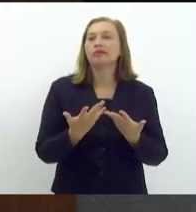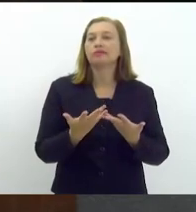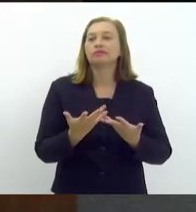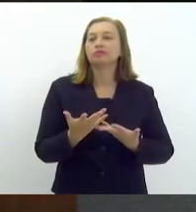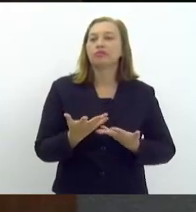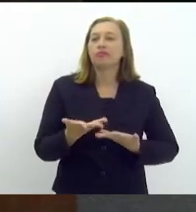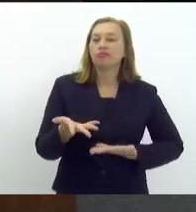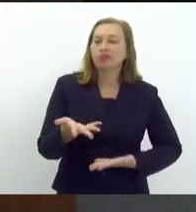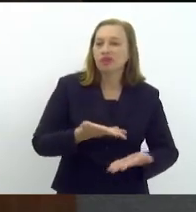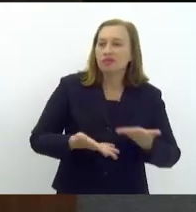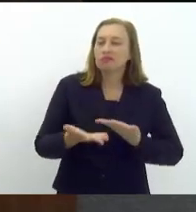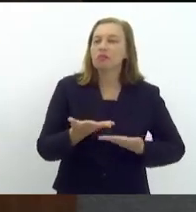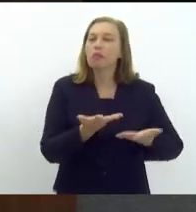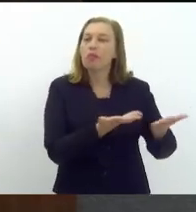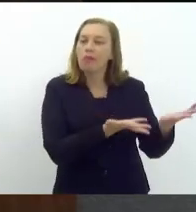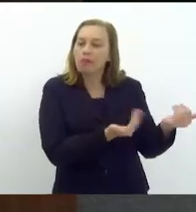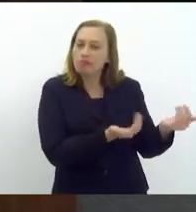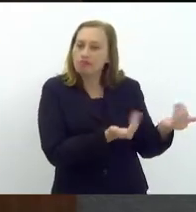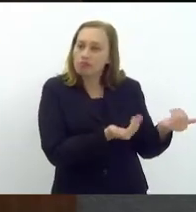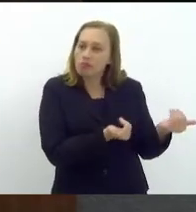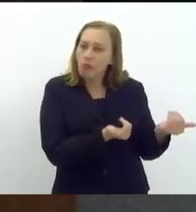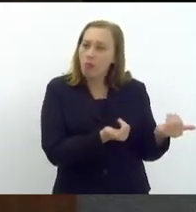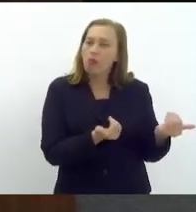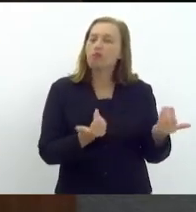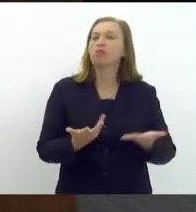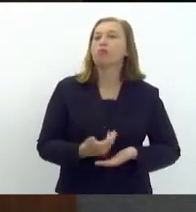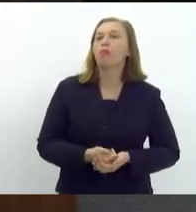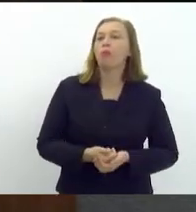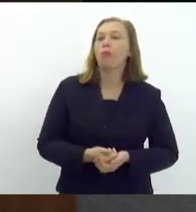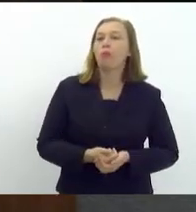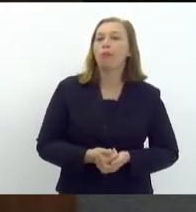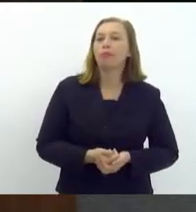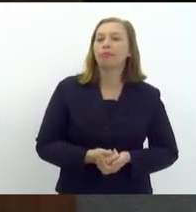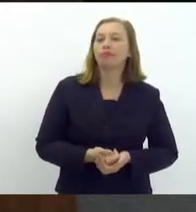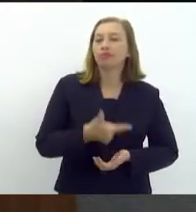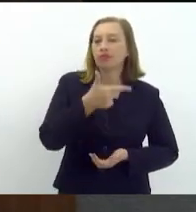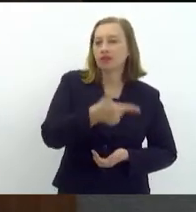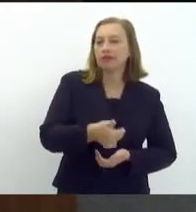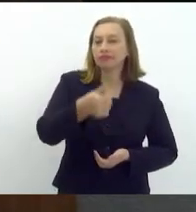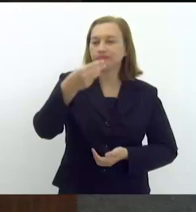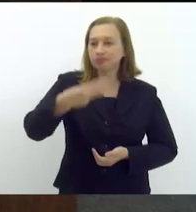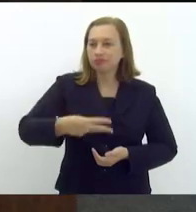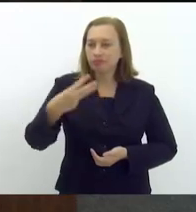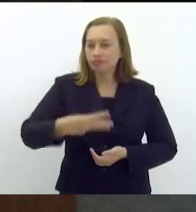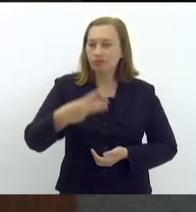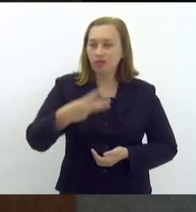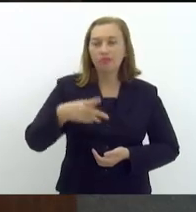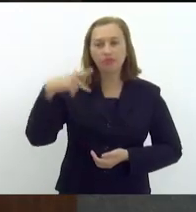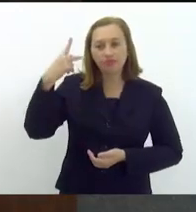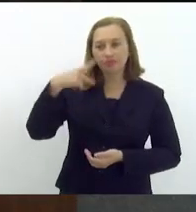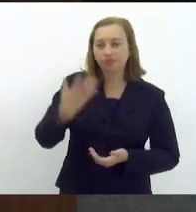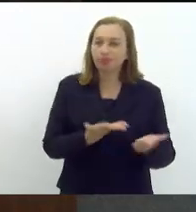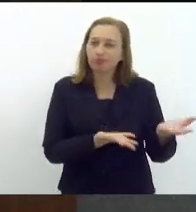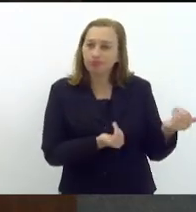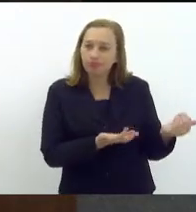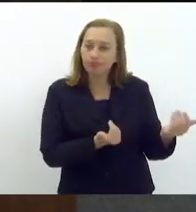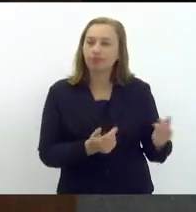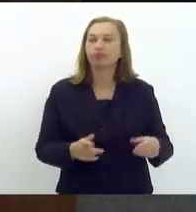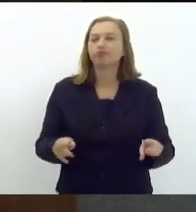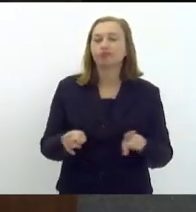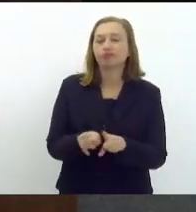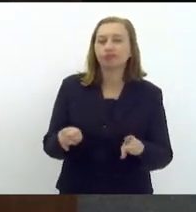da Nossa Juventude aqueles jovens que participaram da 13ª edição do Parlamento juvenil e também